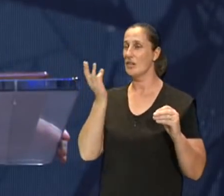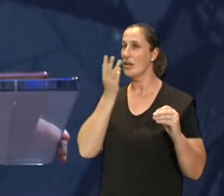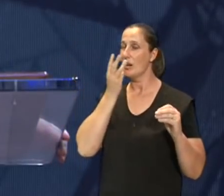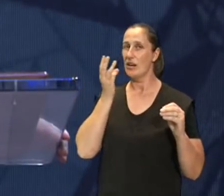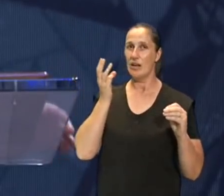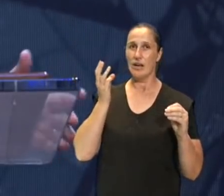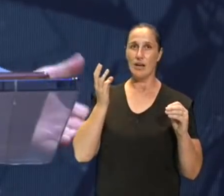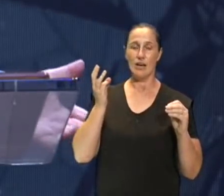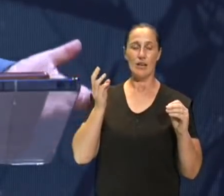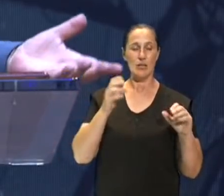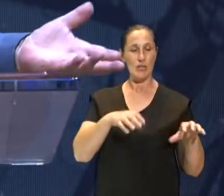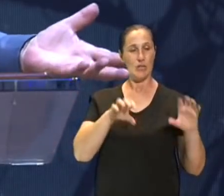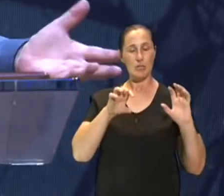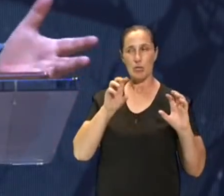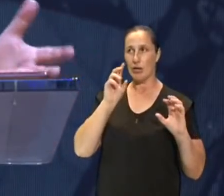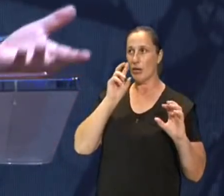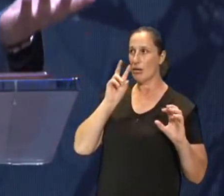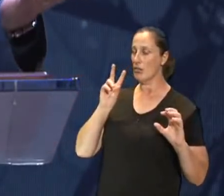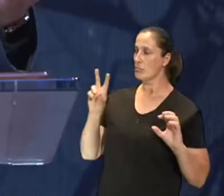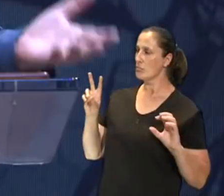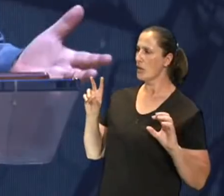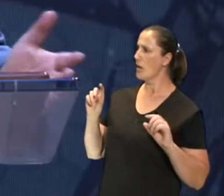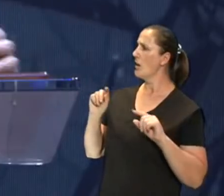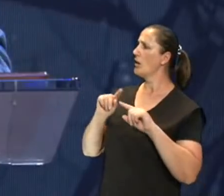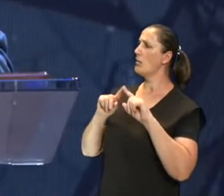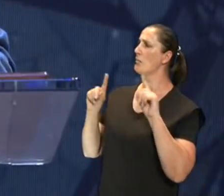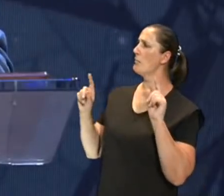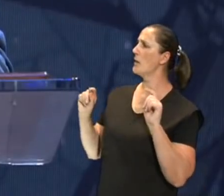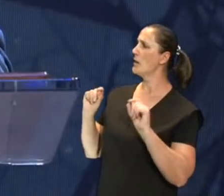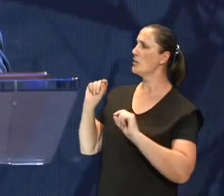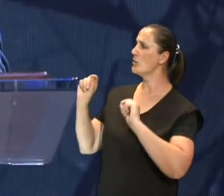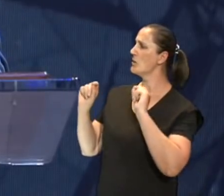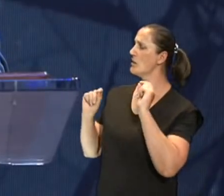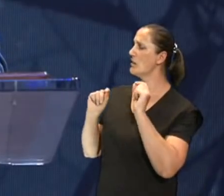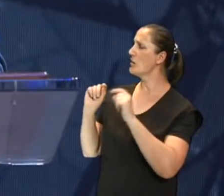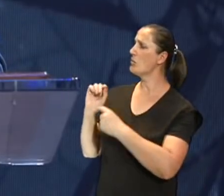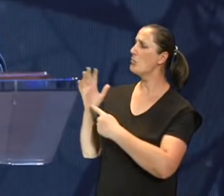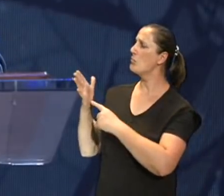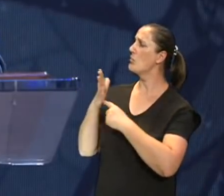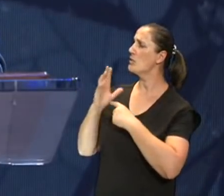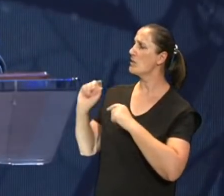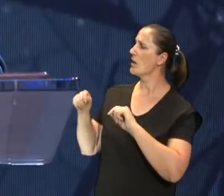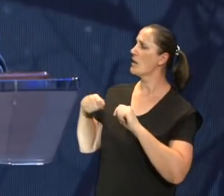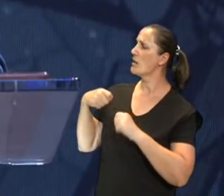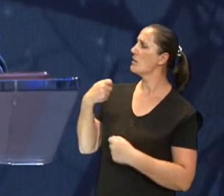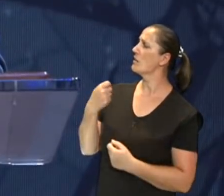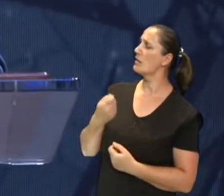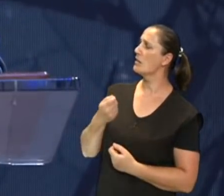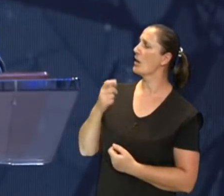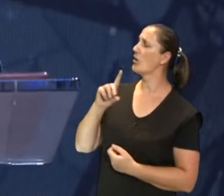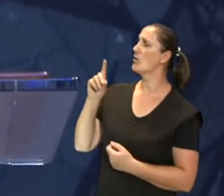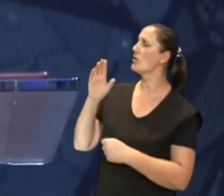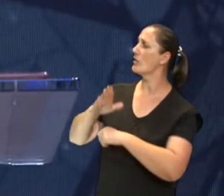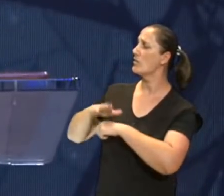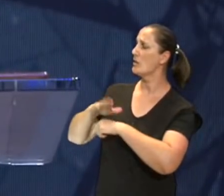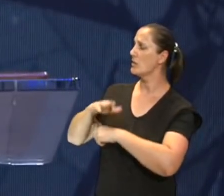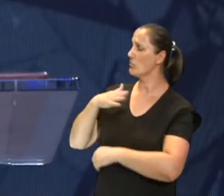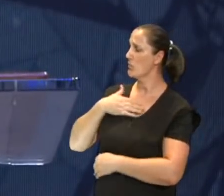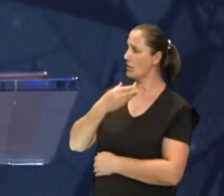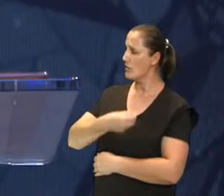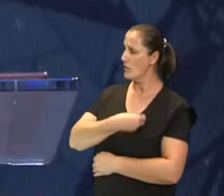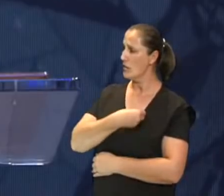assim: que sinal você me dá de que Deus vai fazer isso